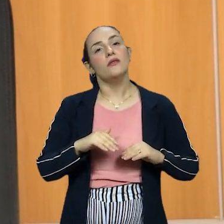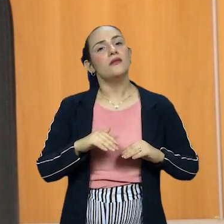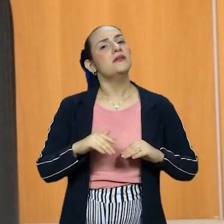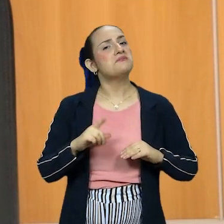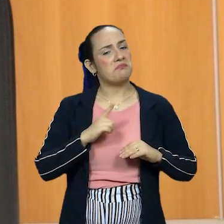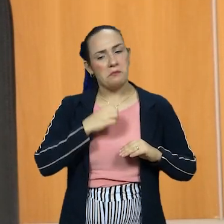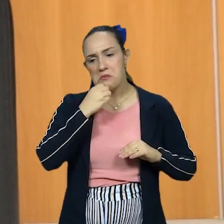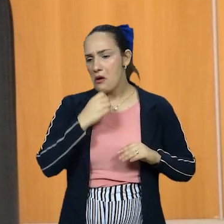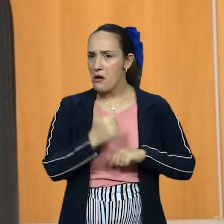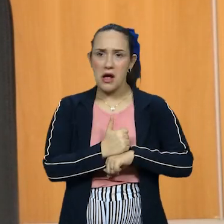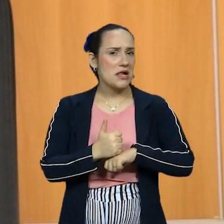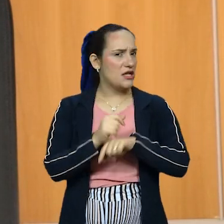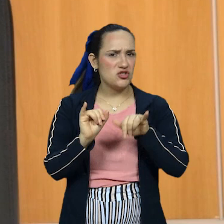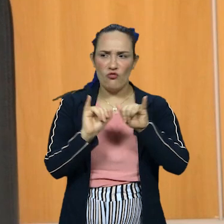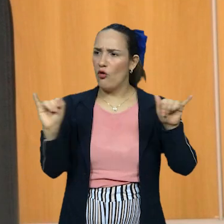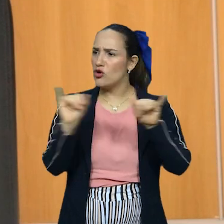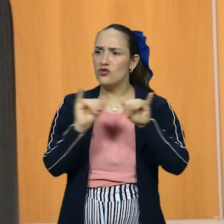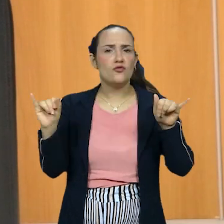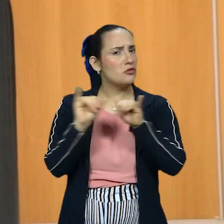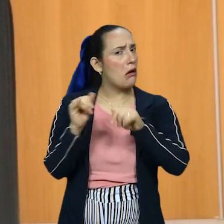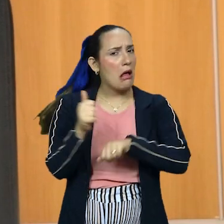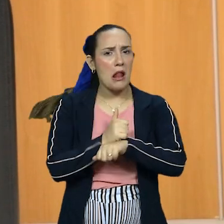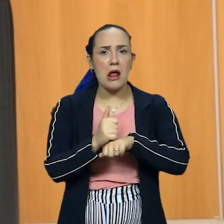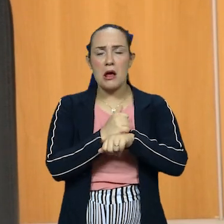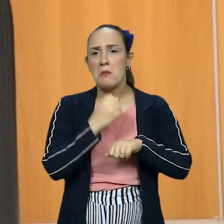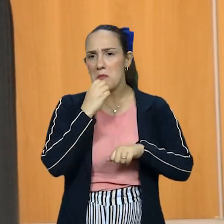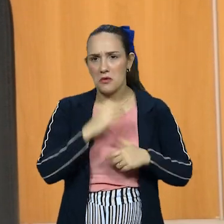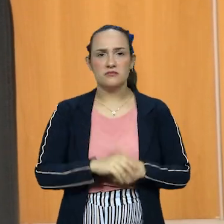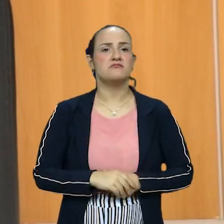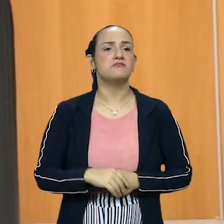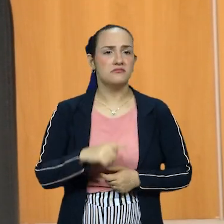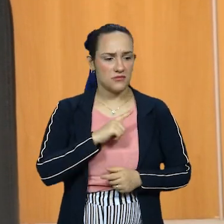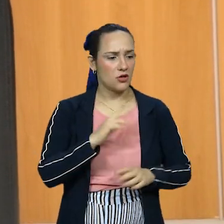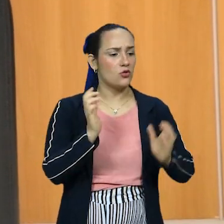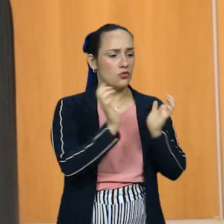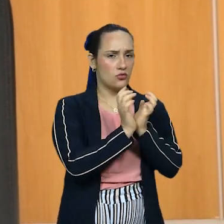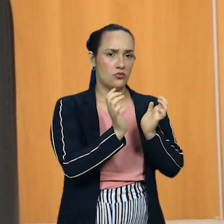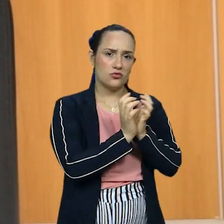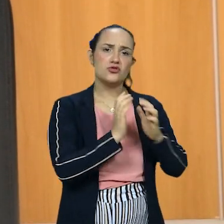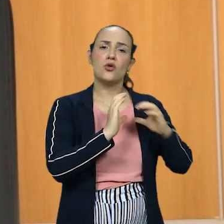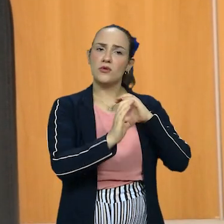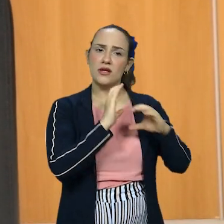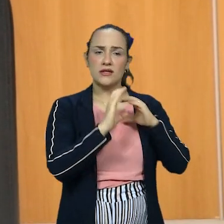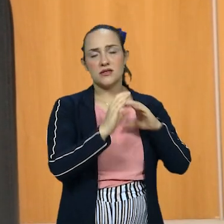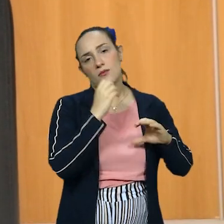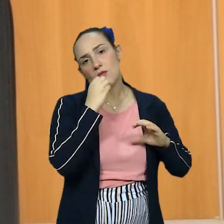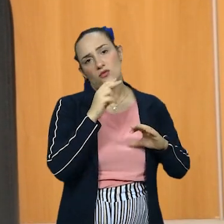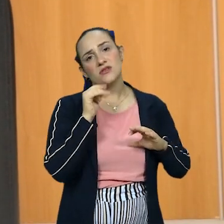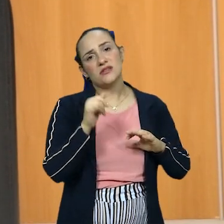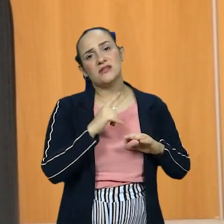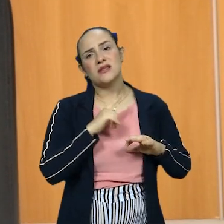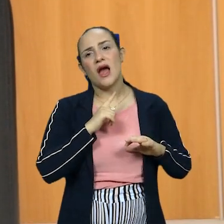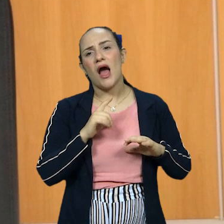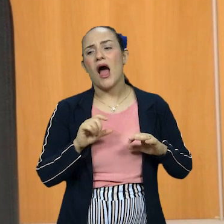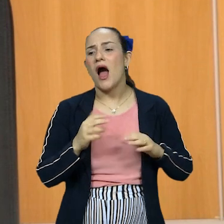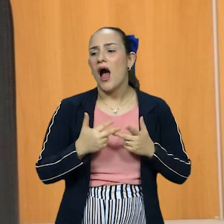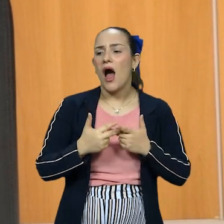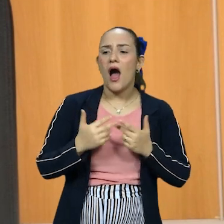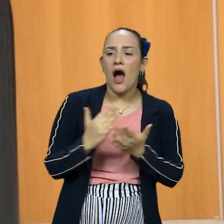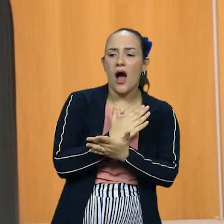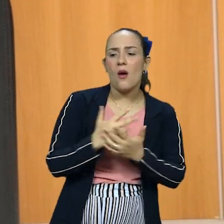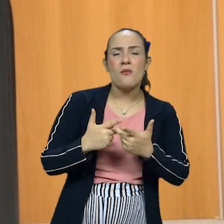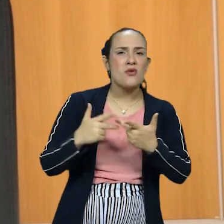muito boa, desde a divisão do Estado, sempre tivemos bons órgãos de comunicação, e toda vez que nós temos